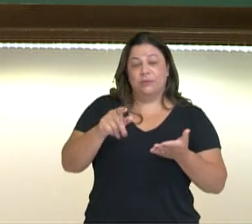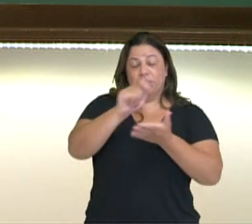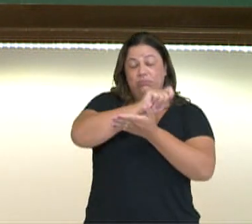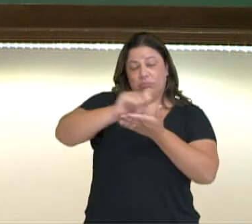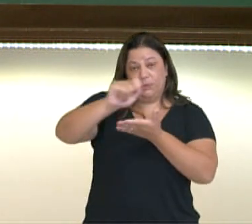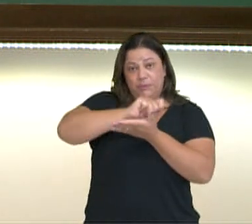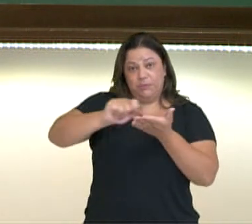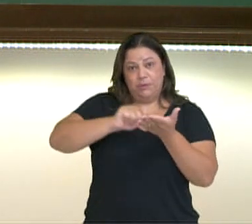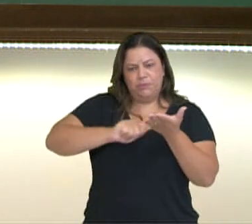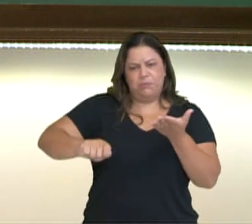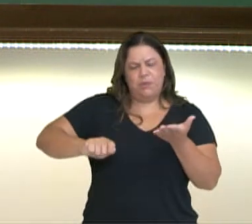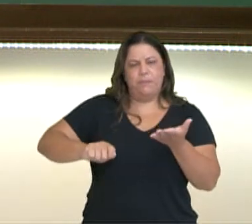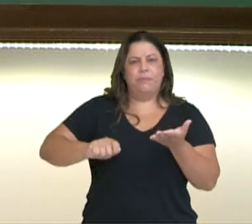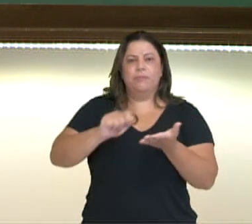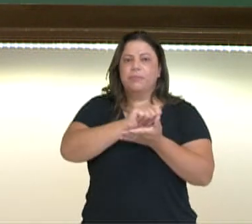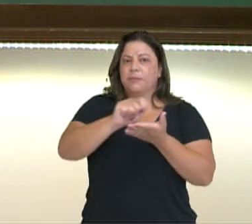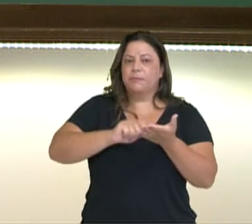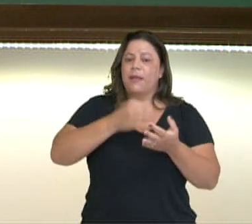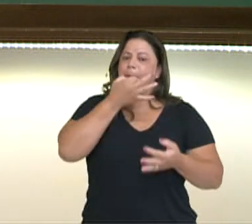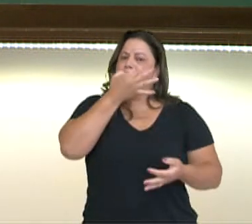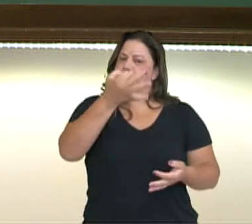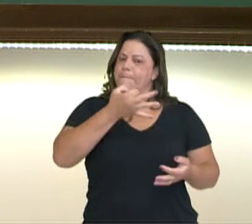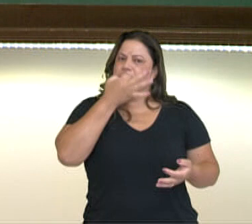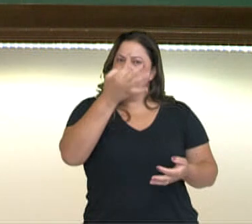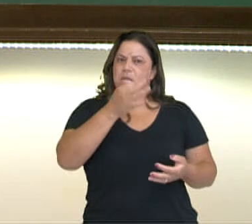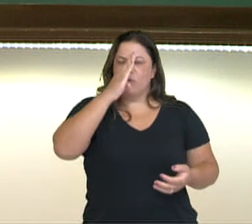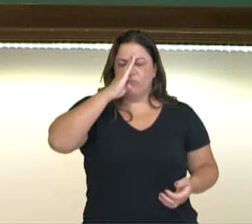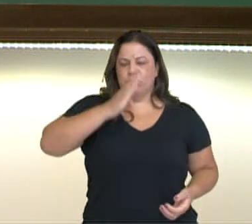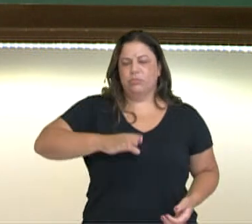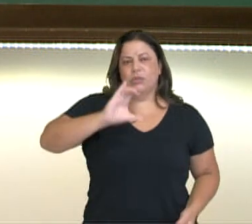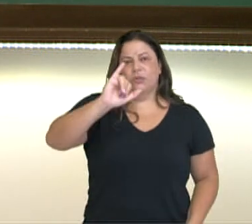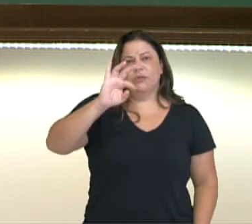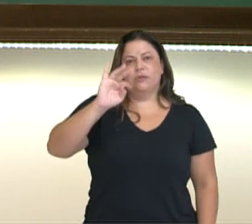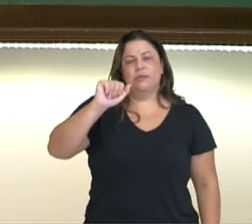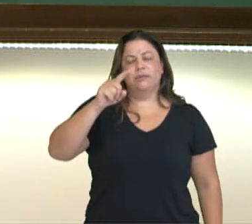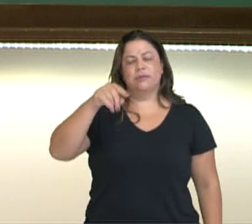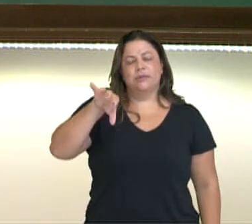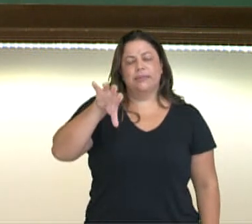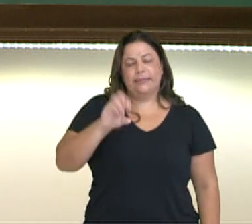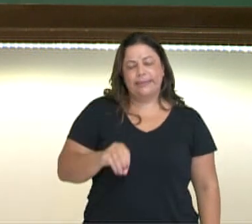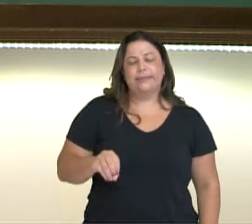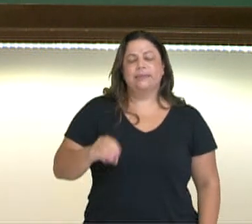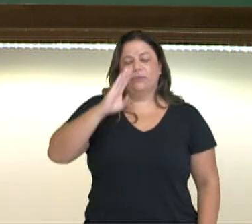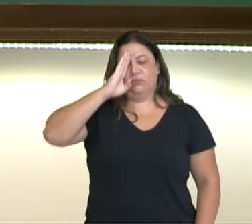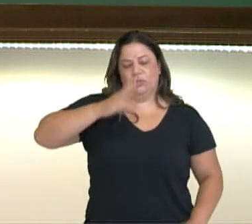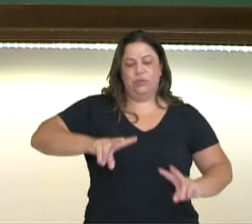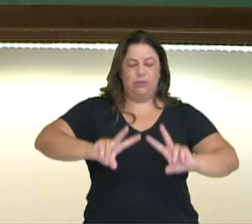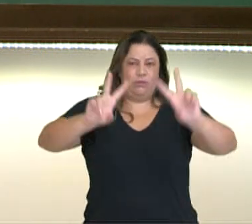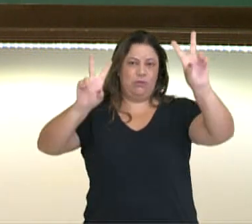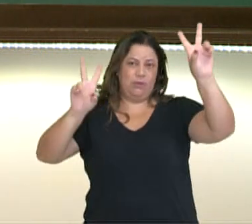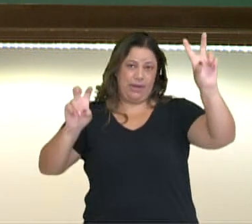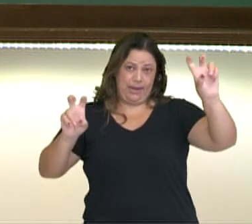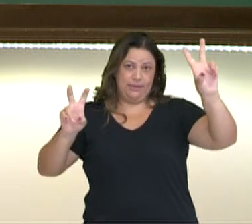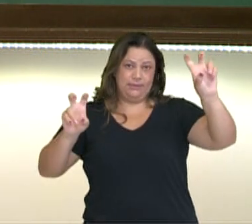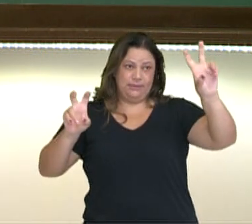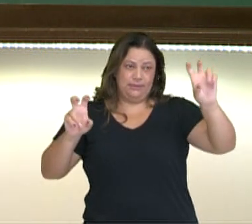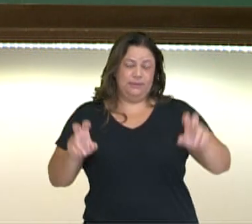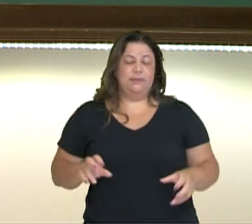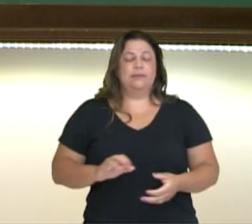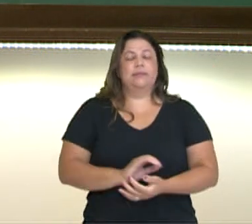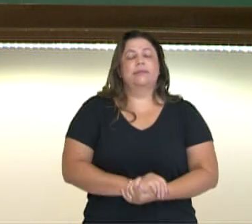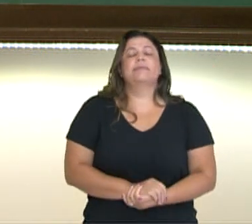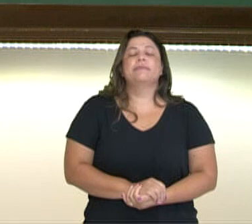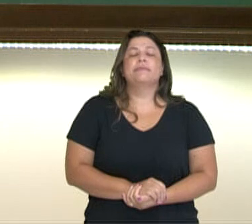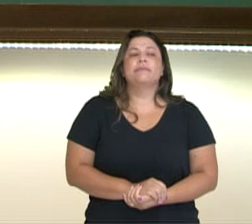de autoridade, você vai usar a citação direta, sempre com aspas e com travessão, combinado?